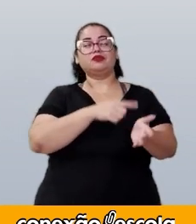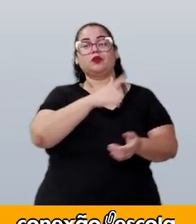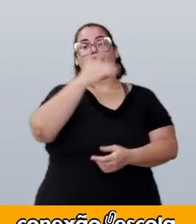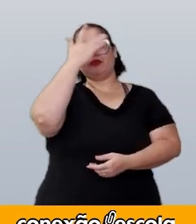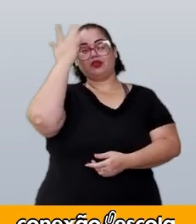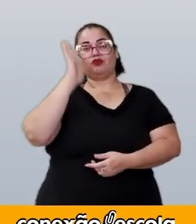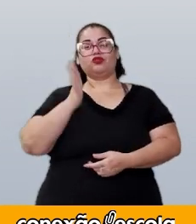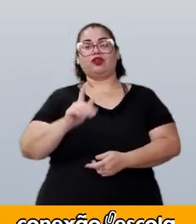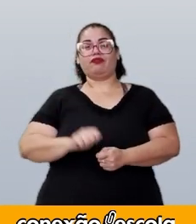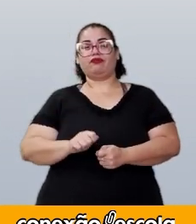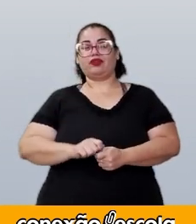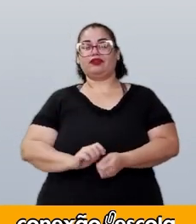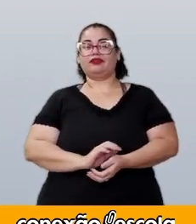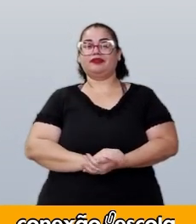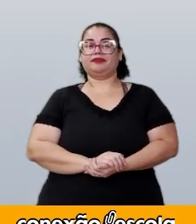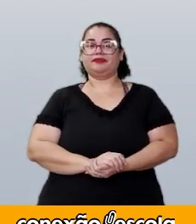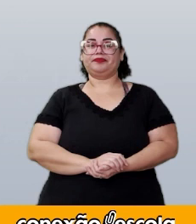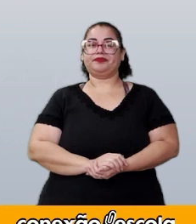realizada.